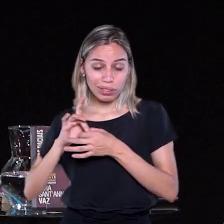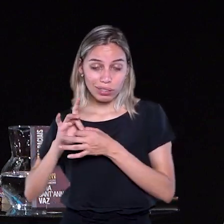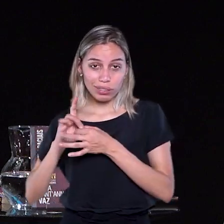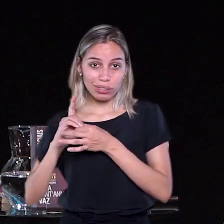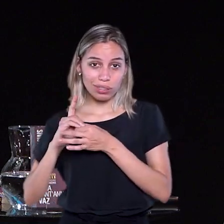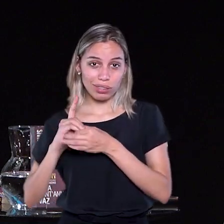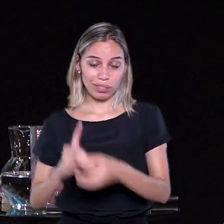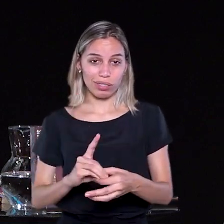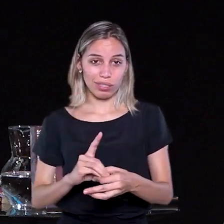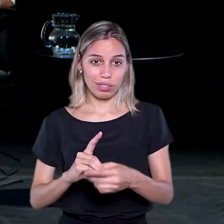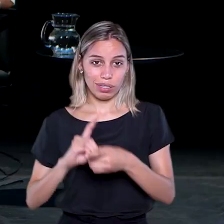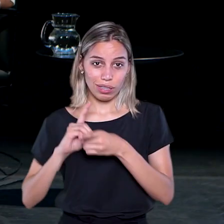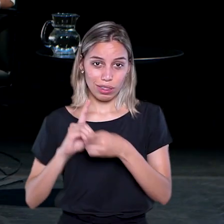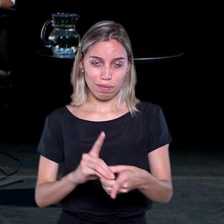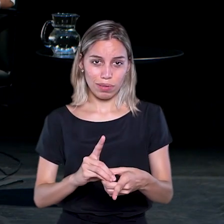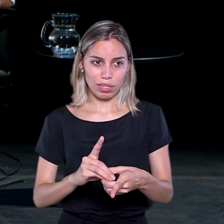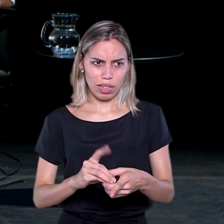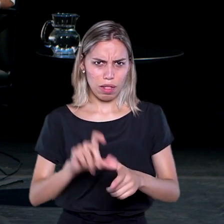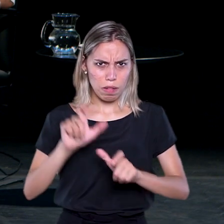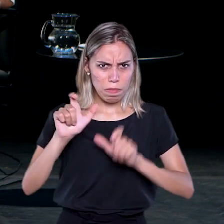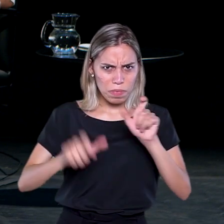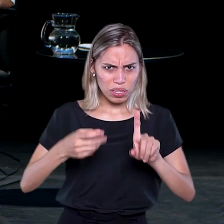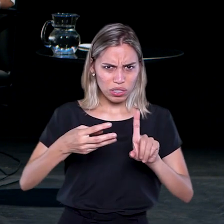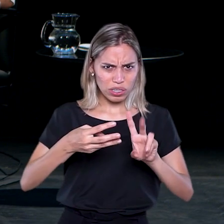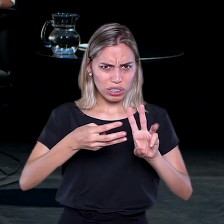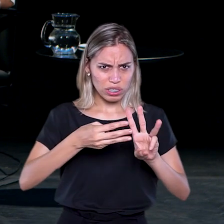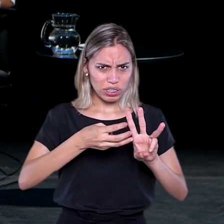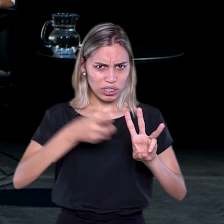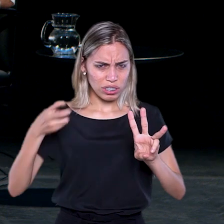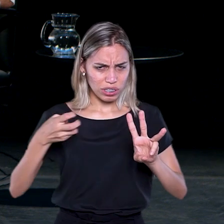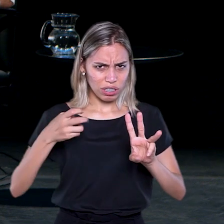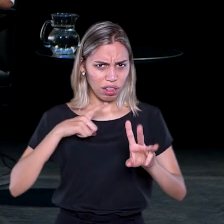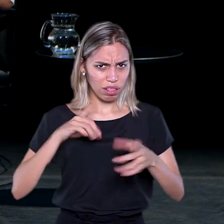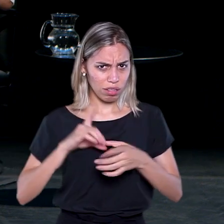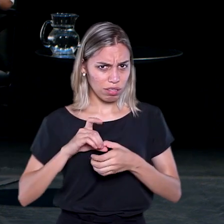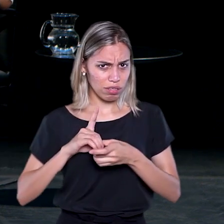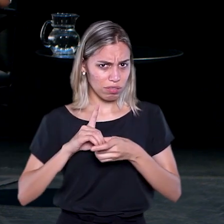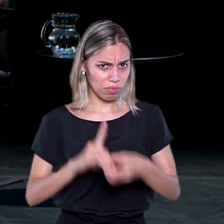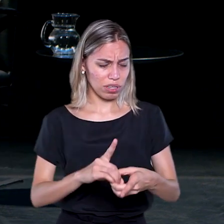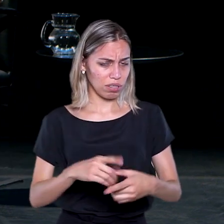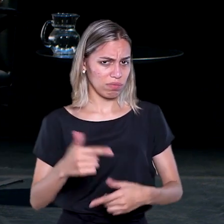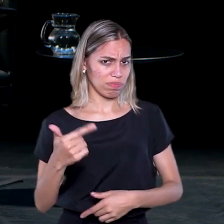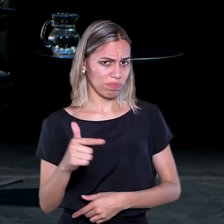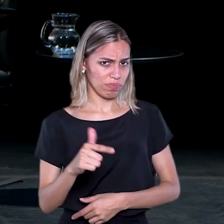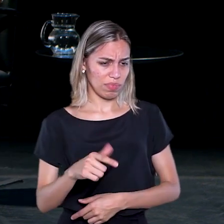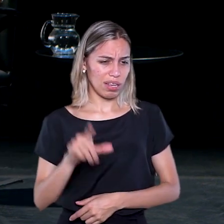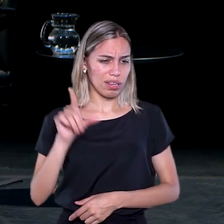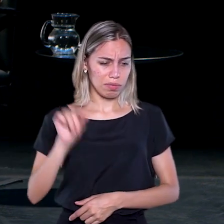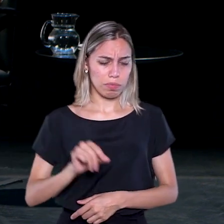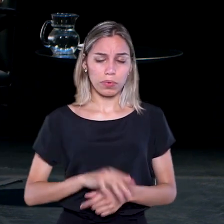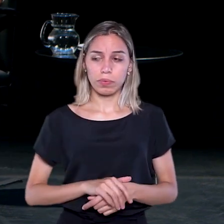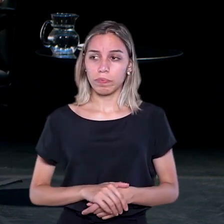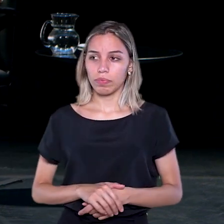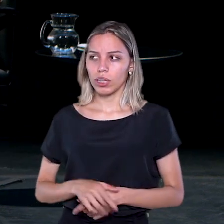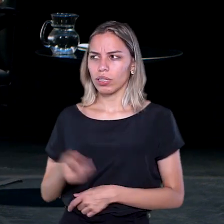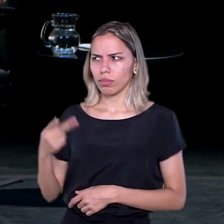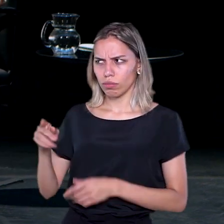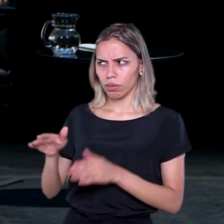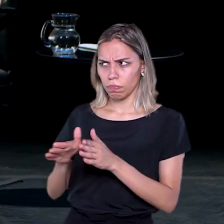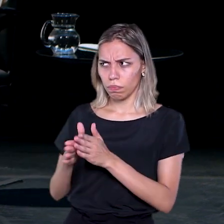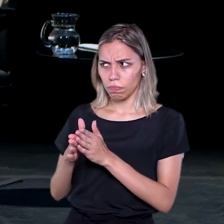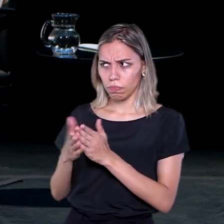também nunca vivenciaram democracia. A democracia é para poucos. No seu livro, eu aprendi palavras